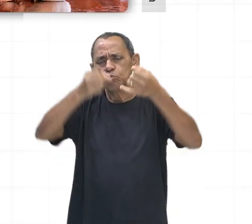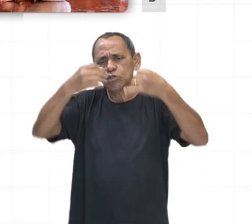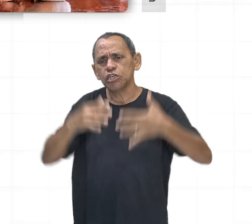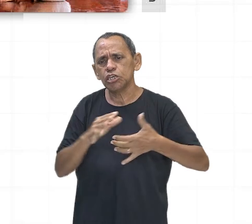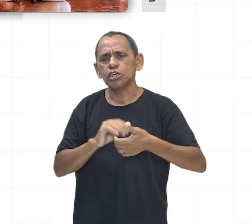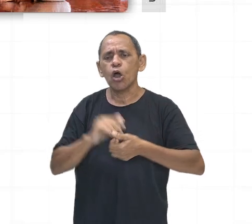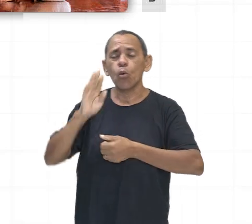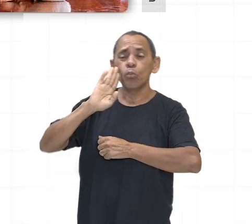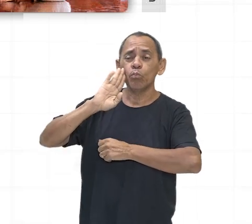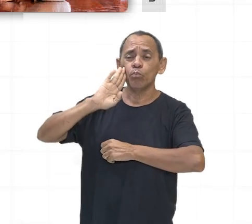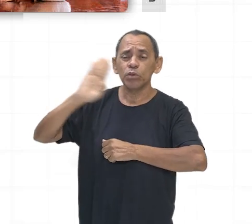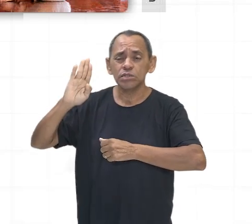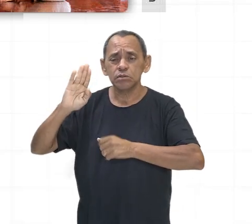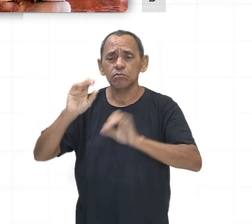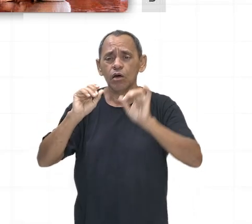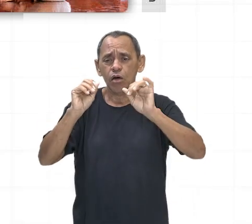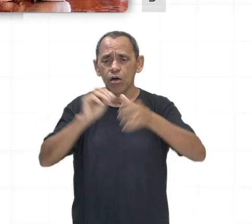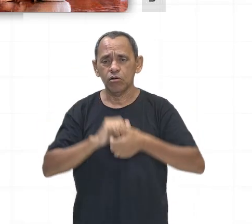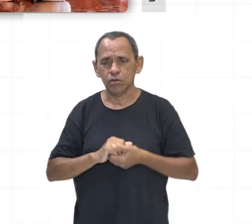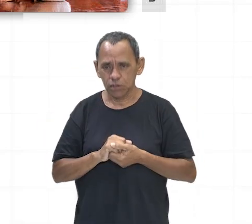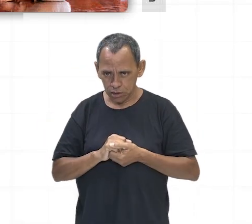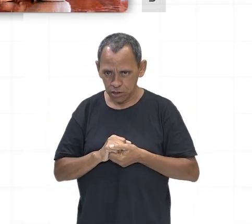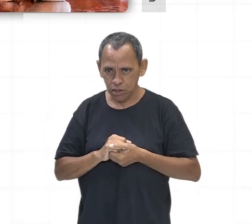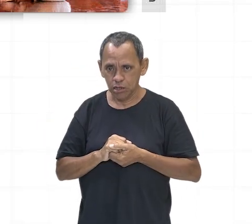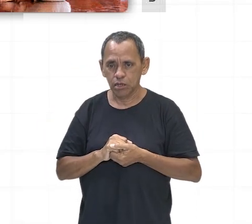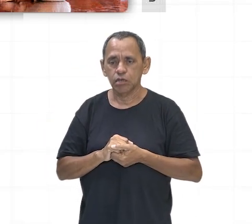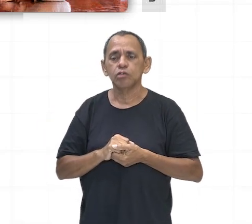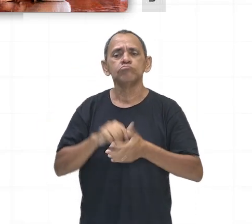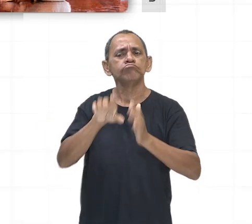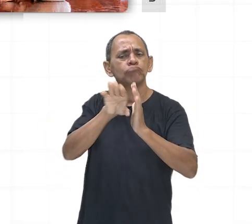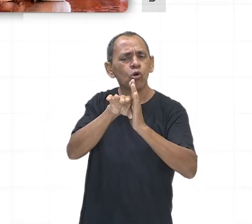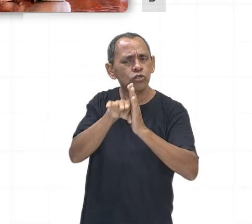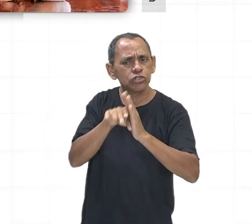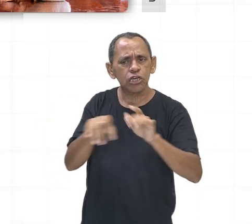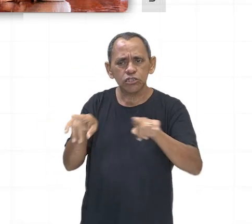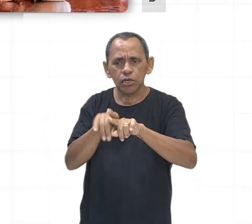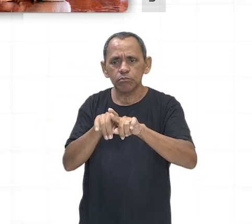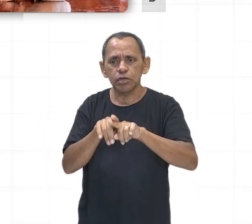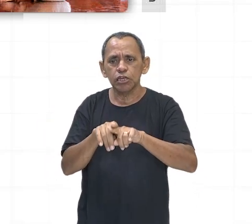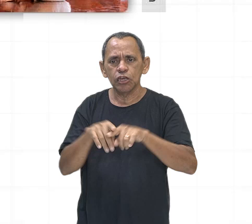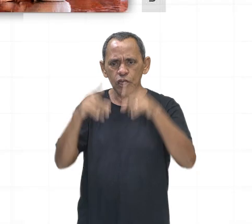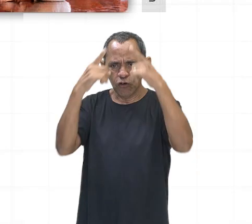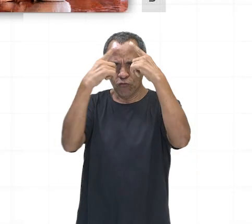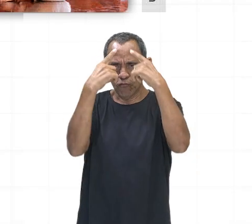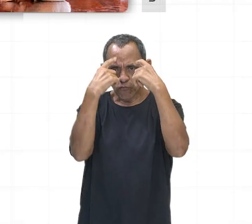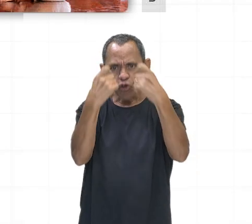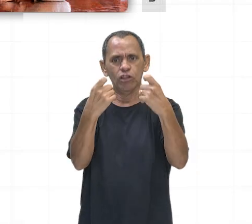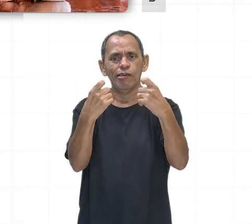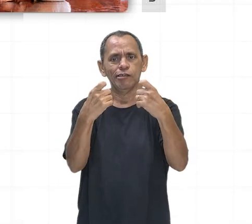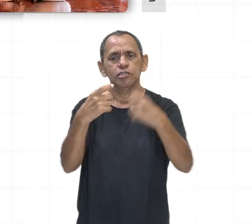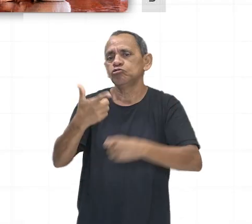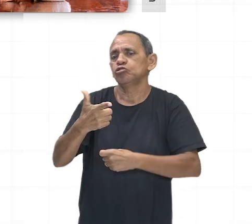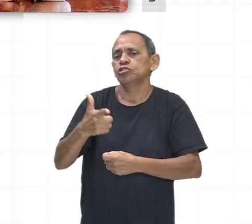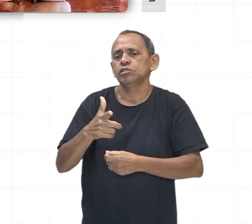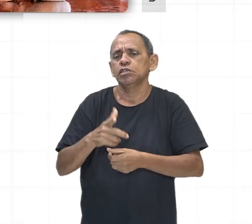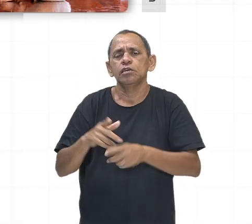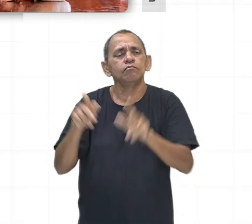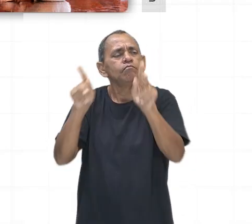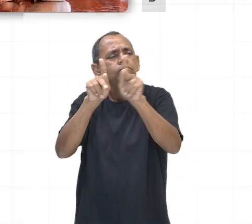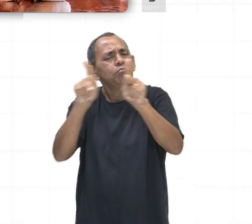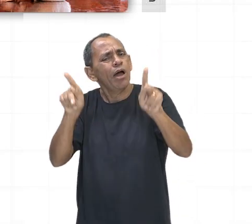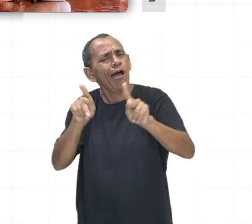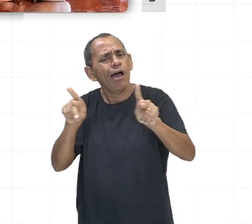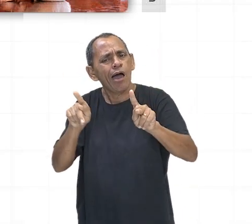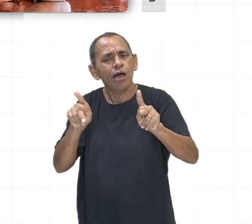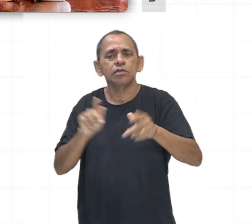do jainismo, de muitas religiões no Oriente, a não violência, né? A atitude pacífica diante